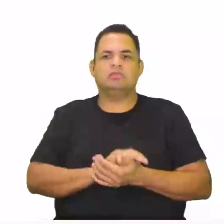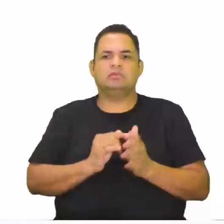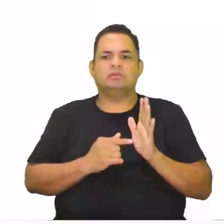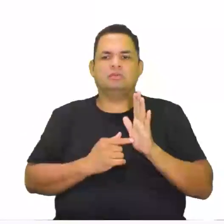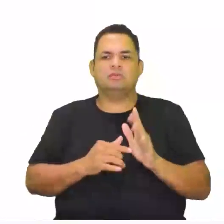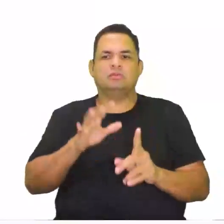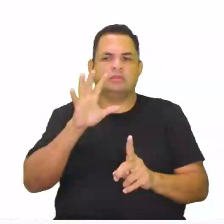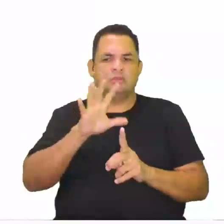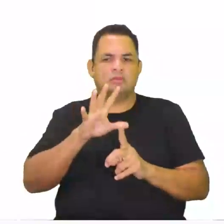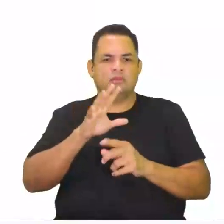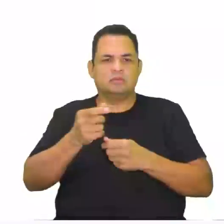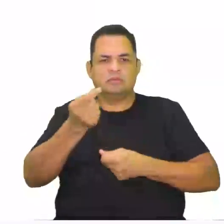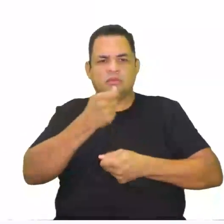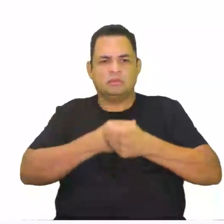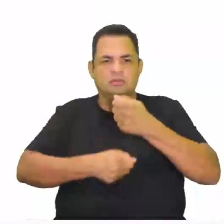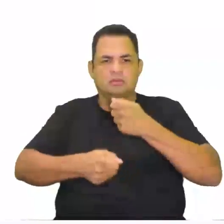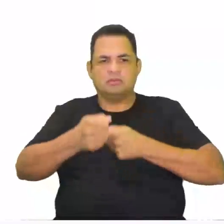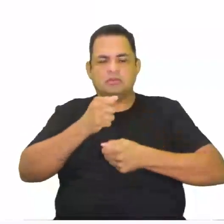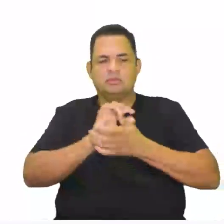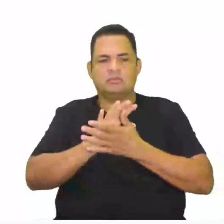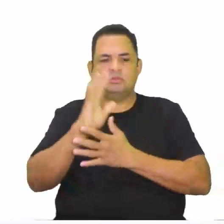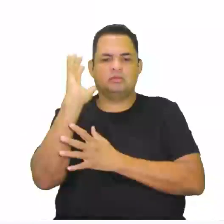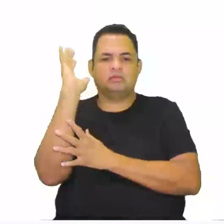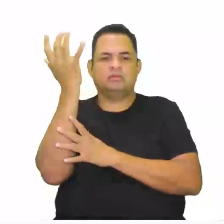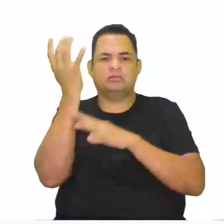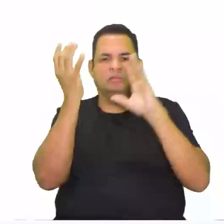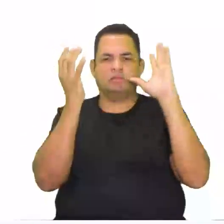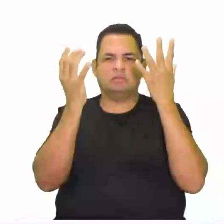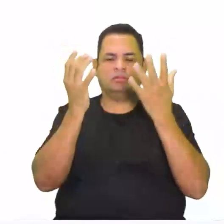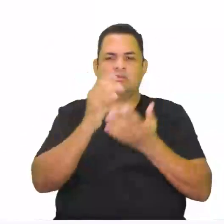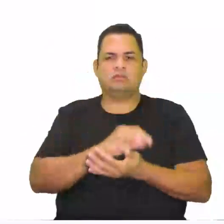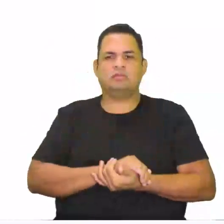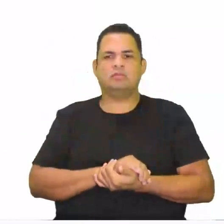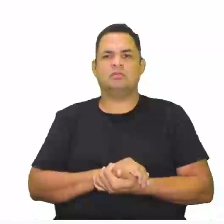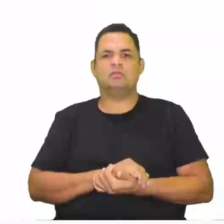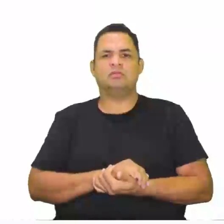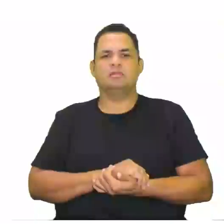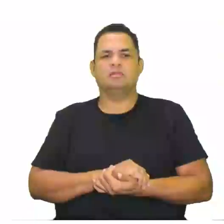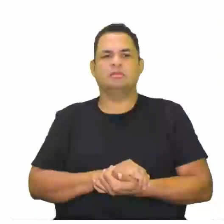que representa um impacto econômico e ambiental.